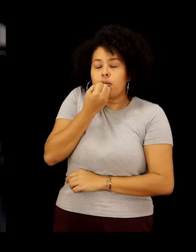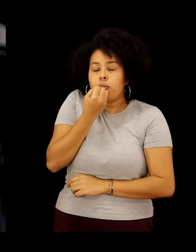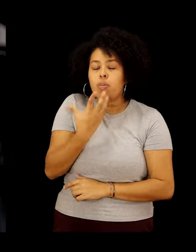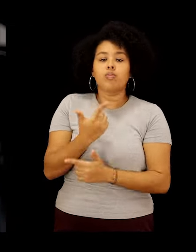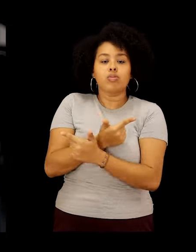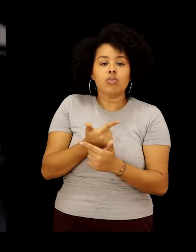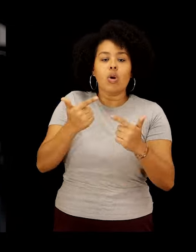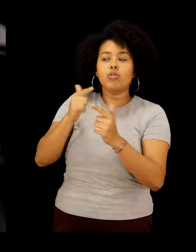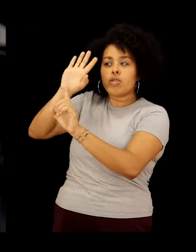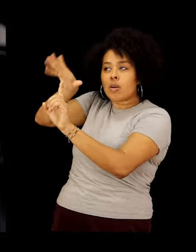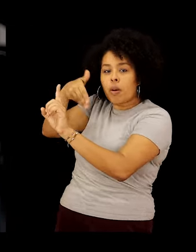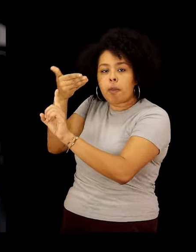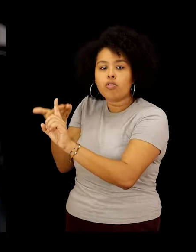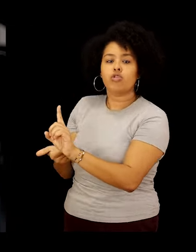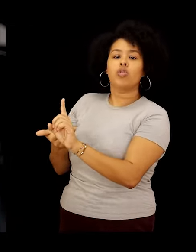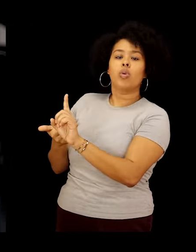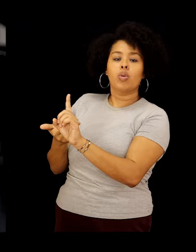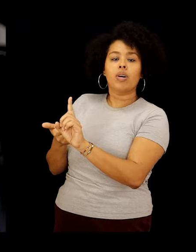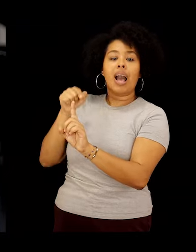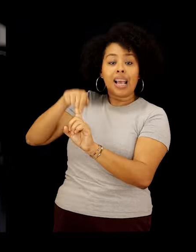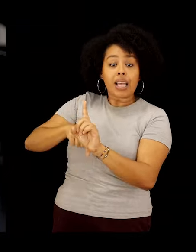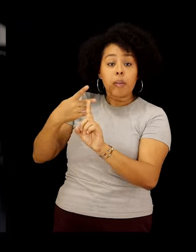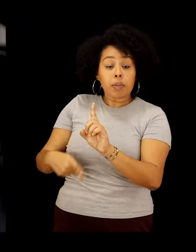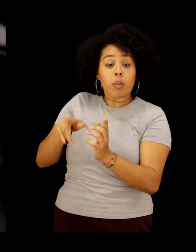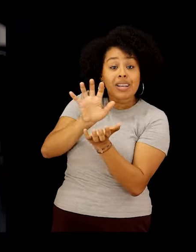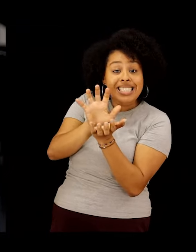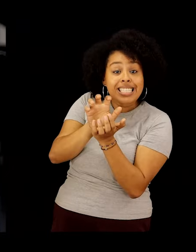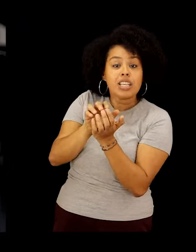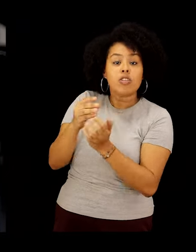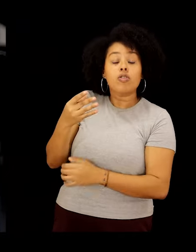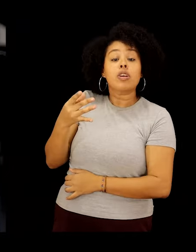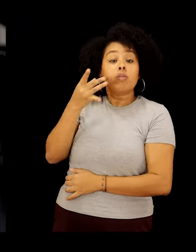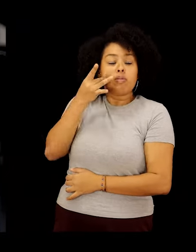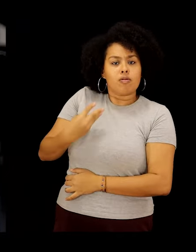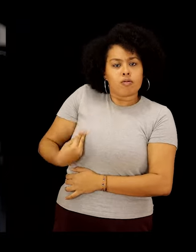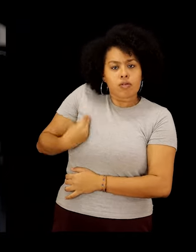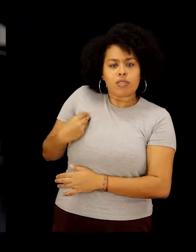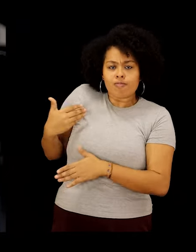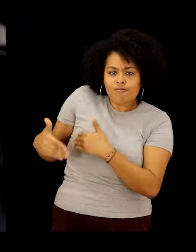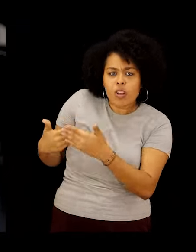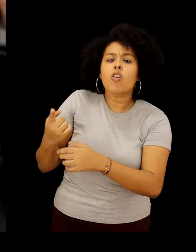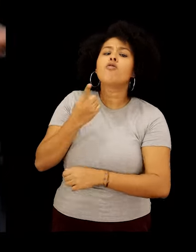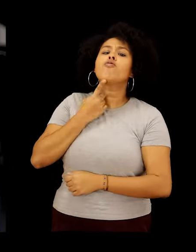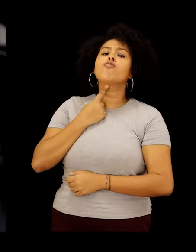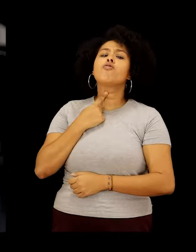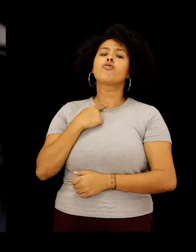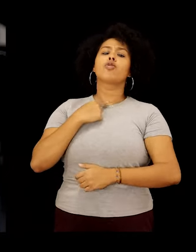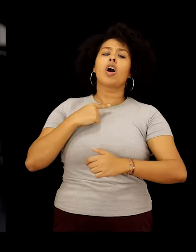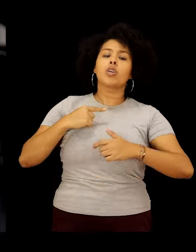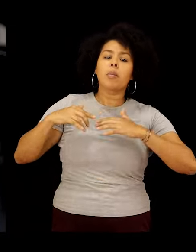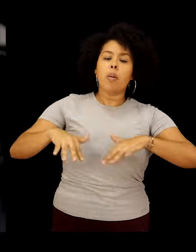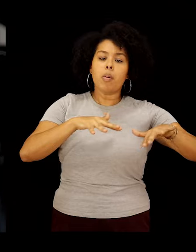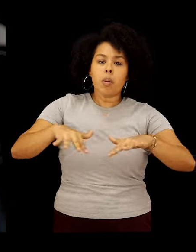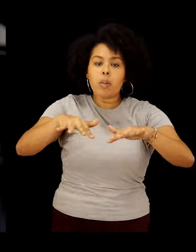gente homenageou ele enquanto vida aqui no Recife. Ainda bem que a gente pôde vivenciar o que a gente teve vontade, botar o batucaço na rua, se era